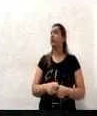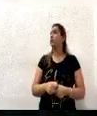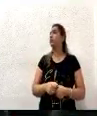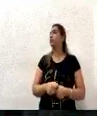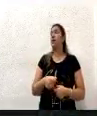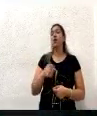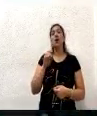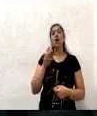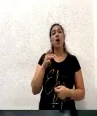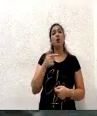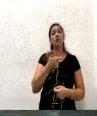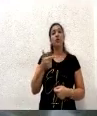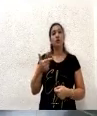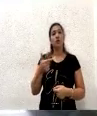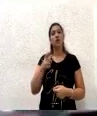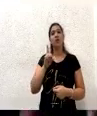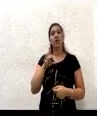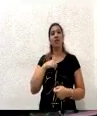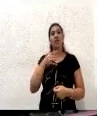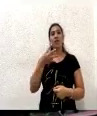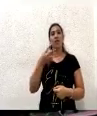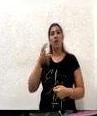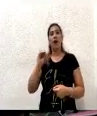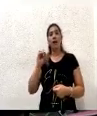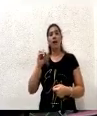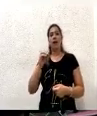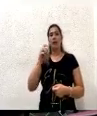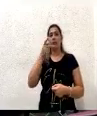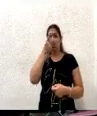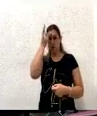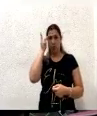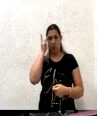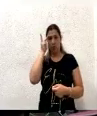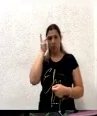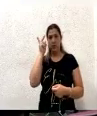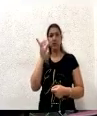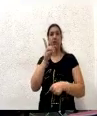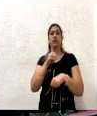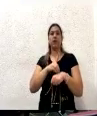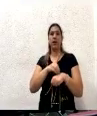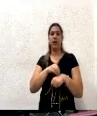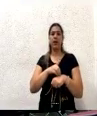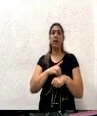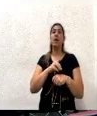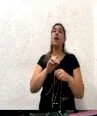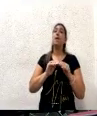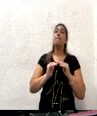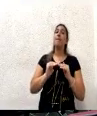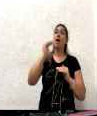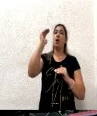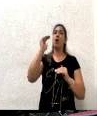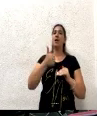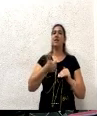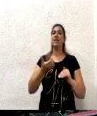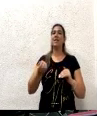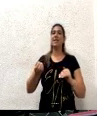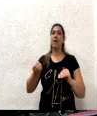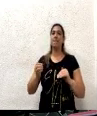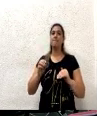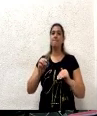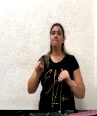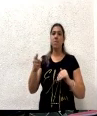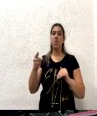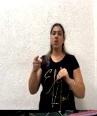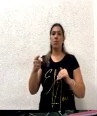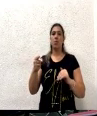40 casos. Não chegamos a isso. Outro critério, maior de 100 mil habitantes. A gente também não